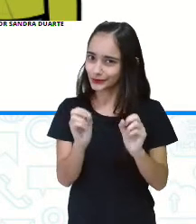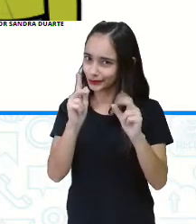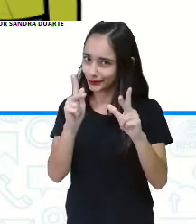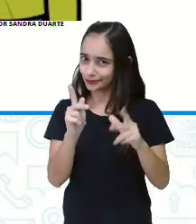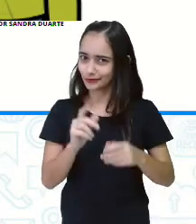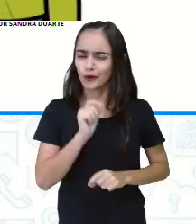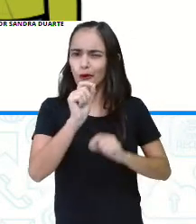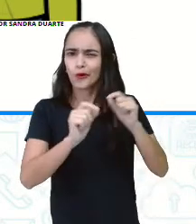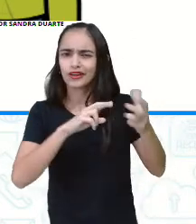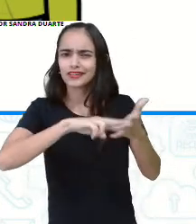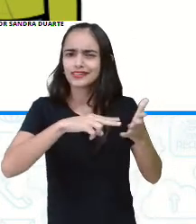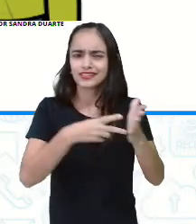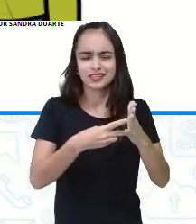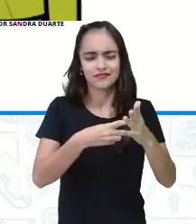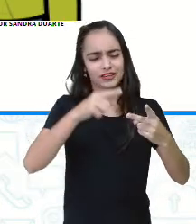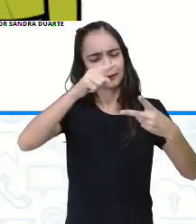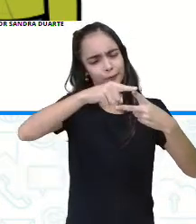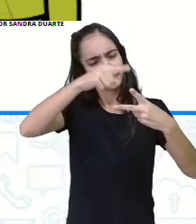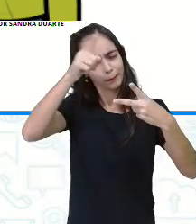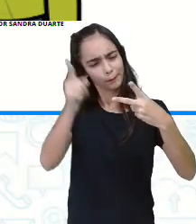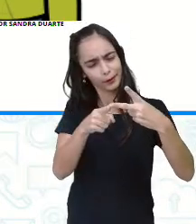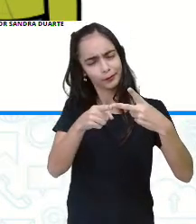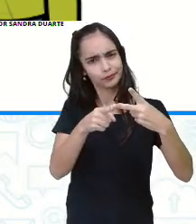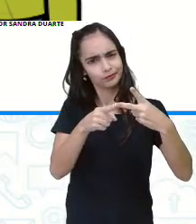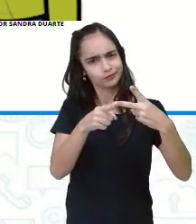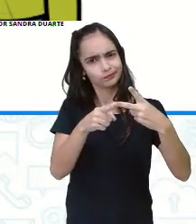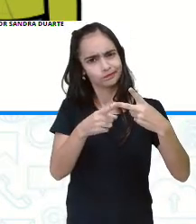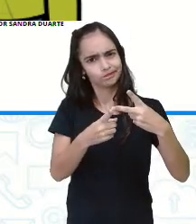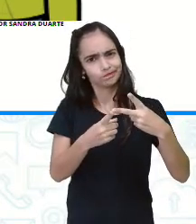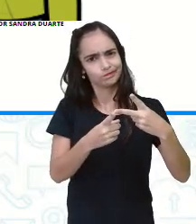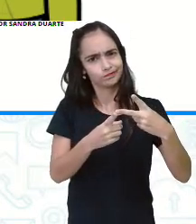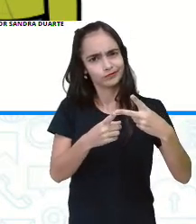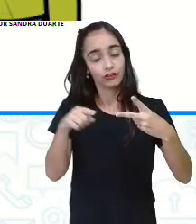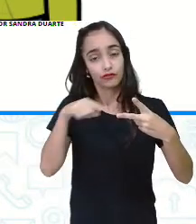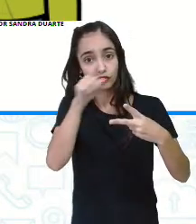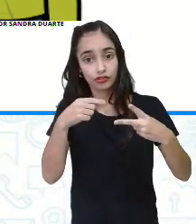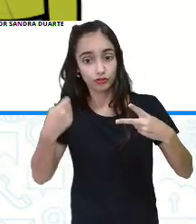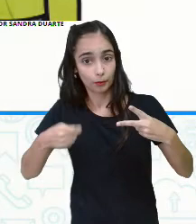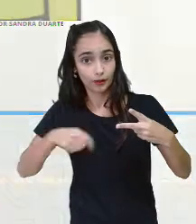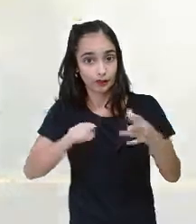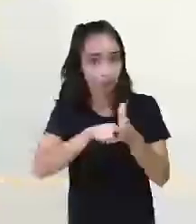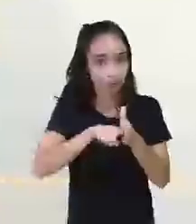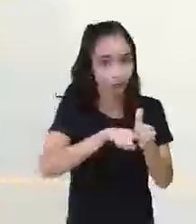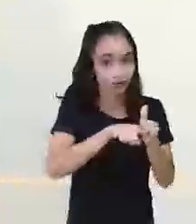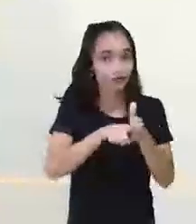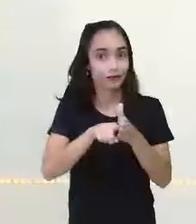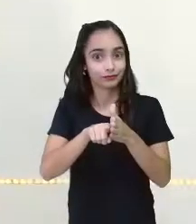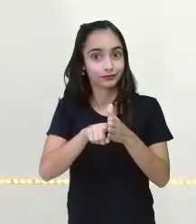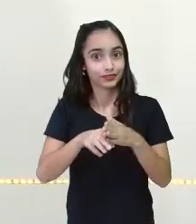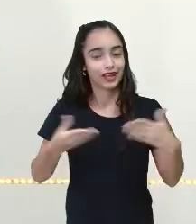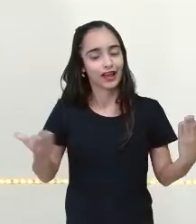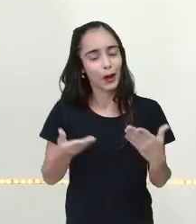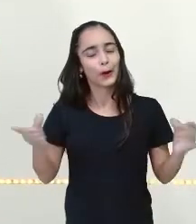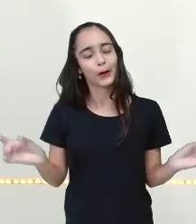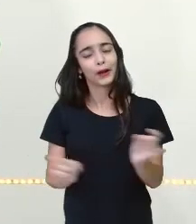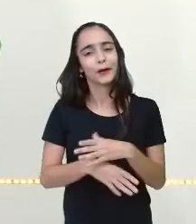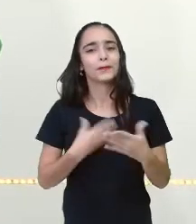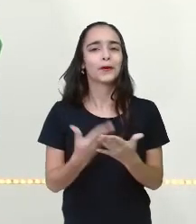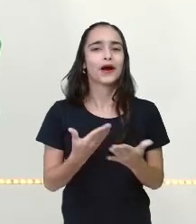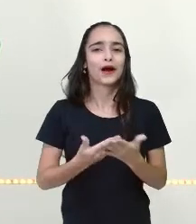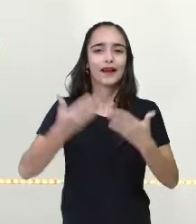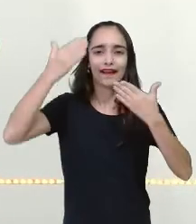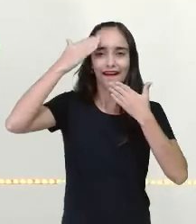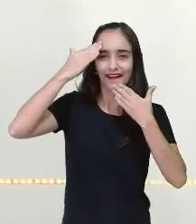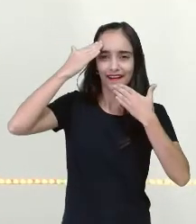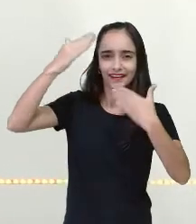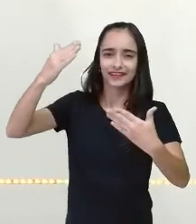é energia maremotriz e ondomotriz? Bom, gente, nossa aula está chegando ao final. Eu quero